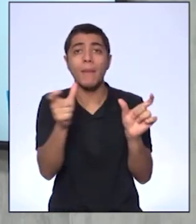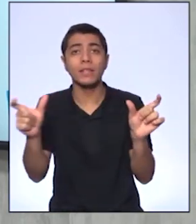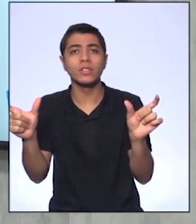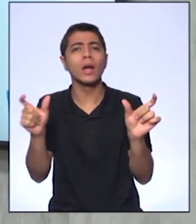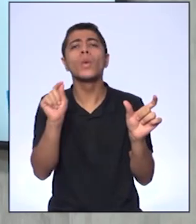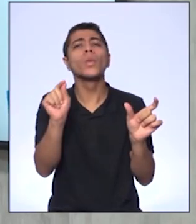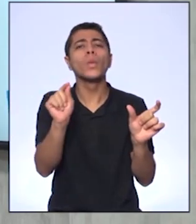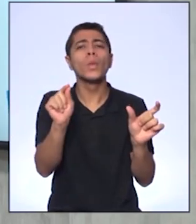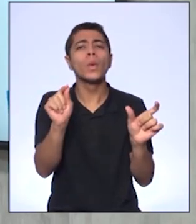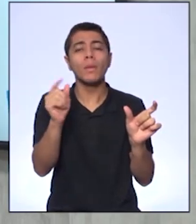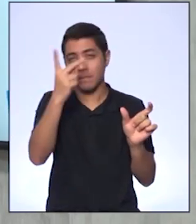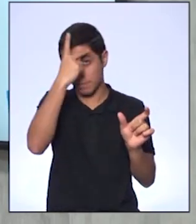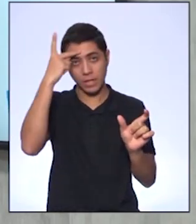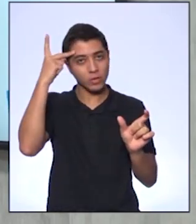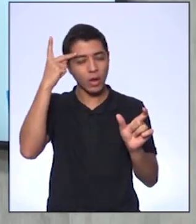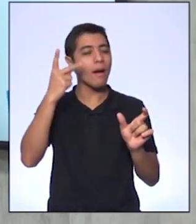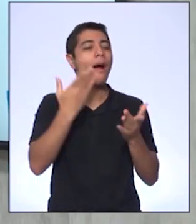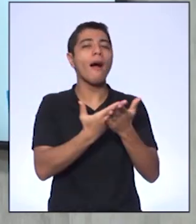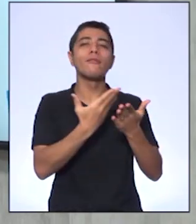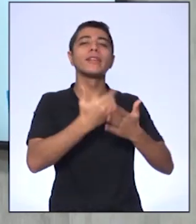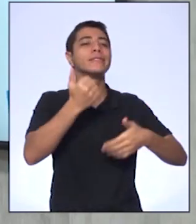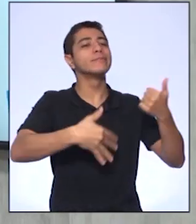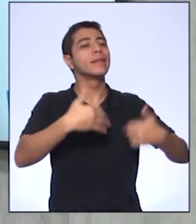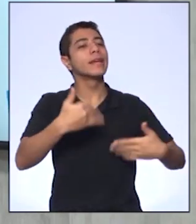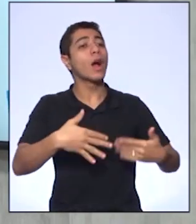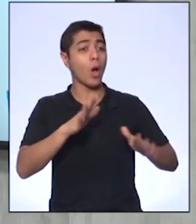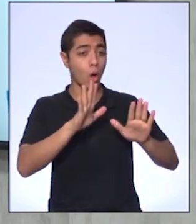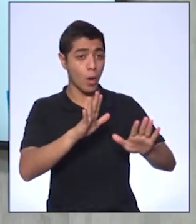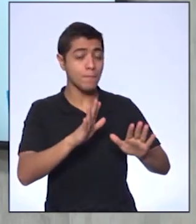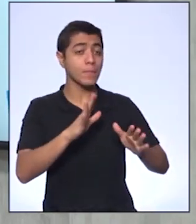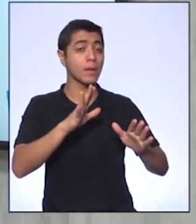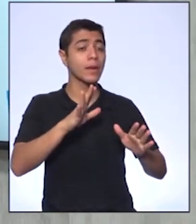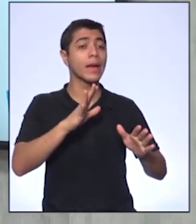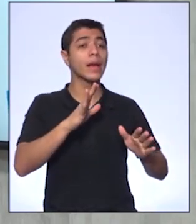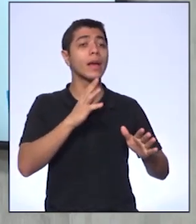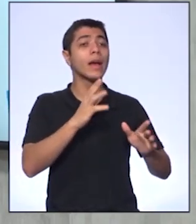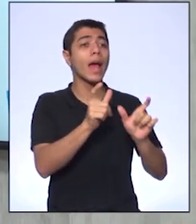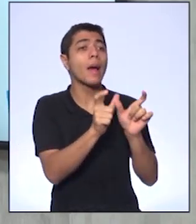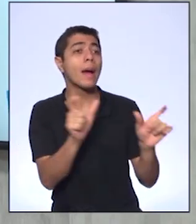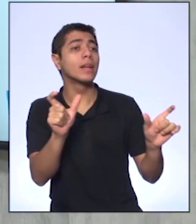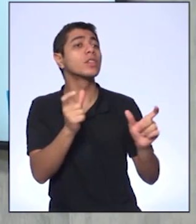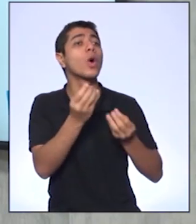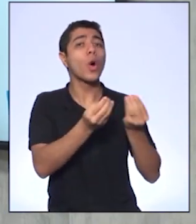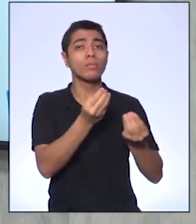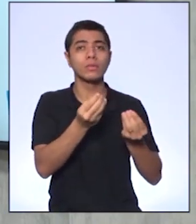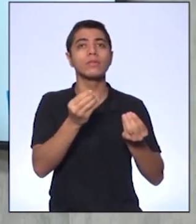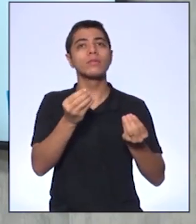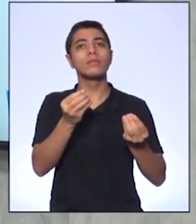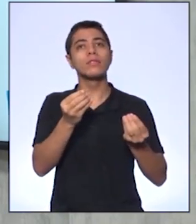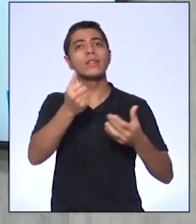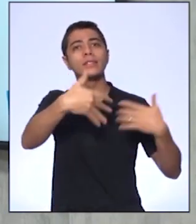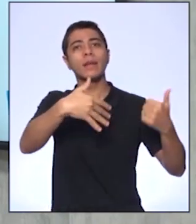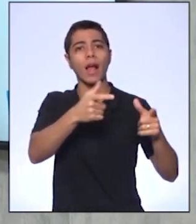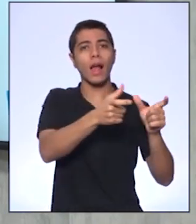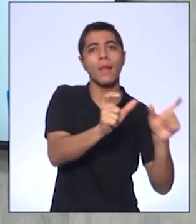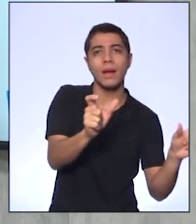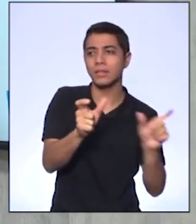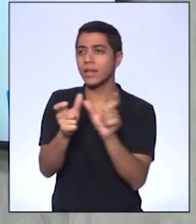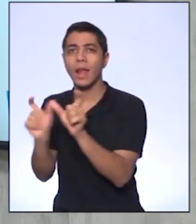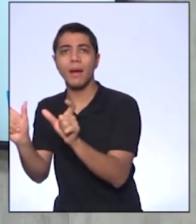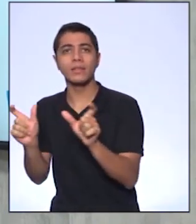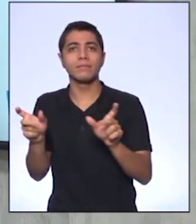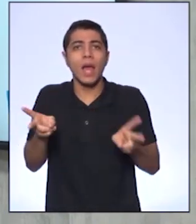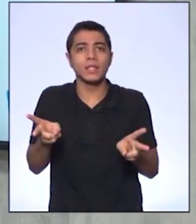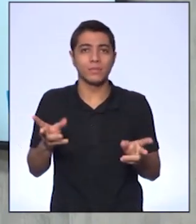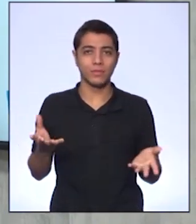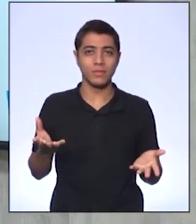vamos lá. Essa aula que você está assistindo e que eu estou dando é uma metalinguagem. Por quê? Eu estou usando a